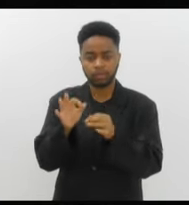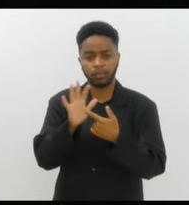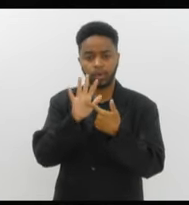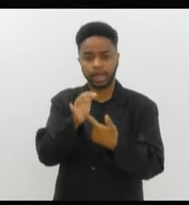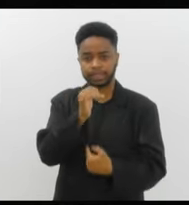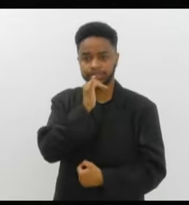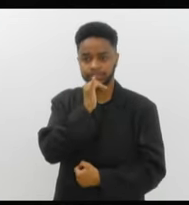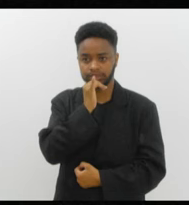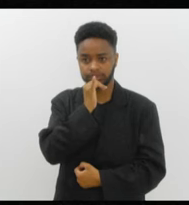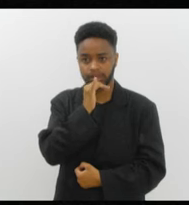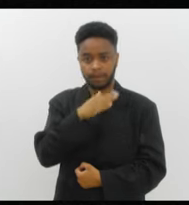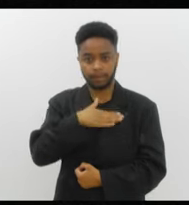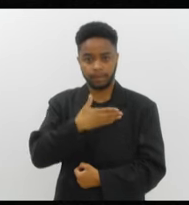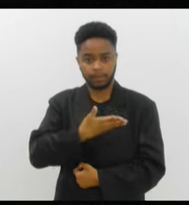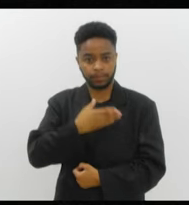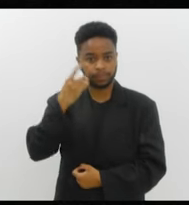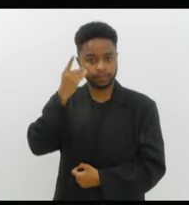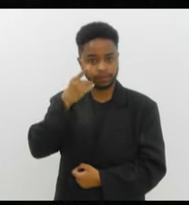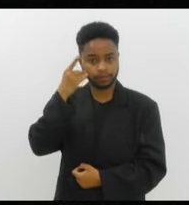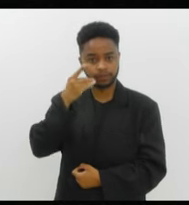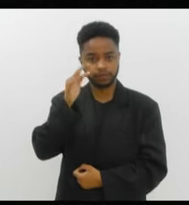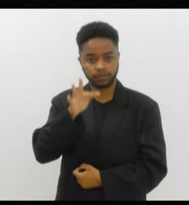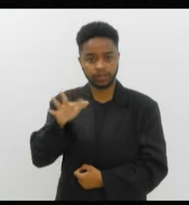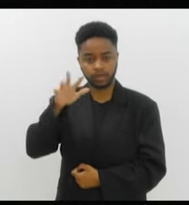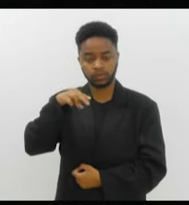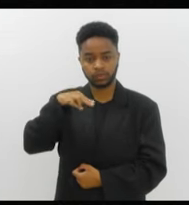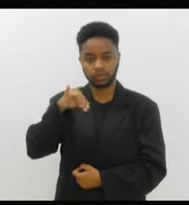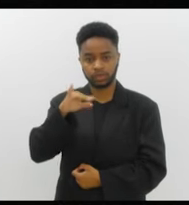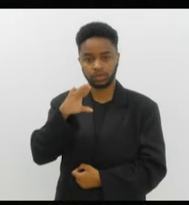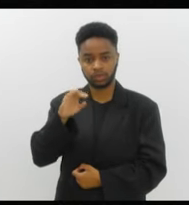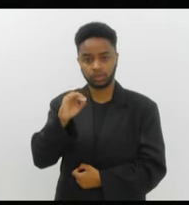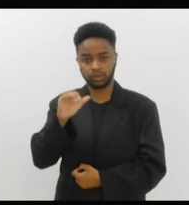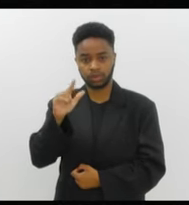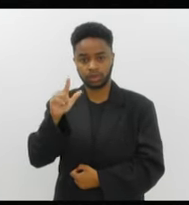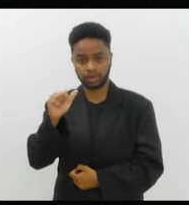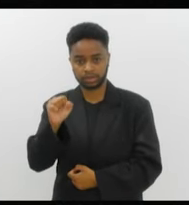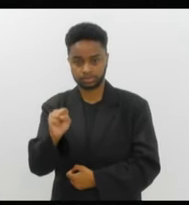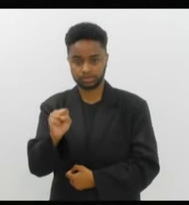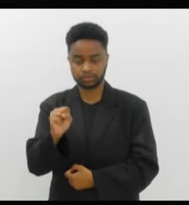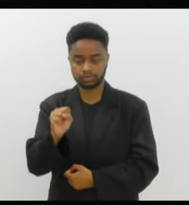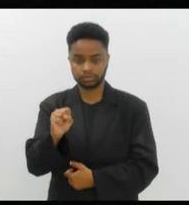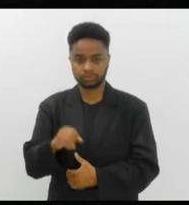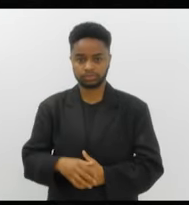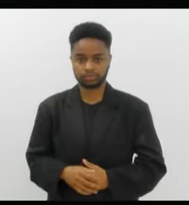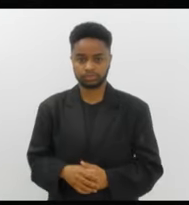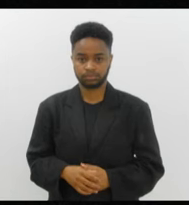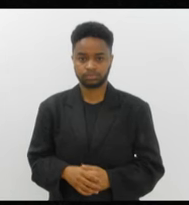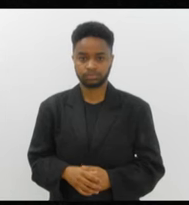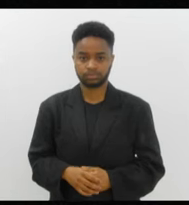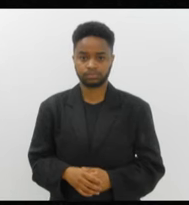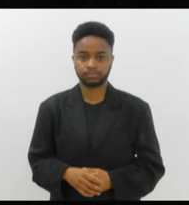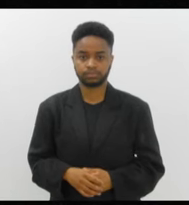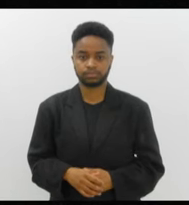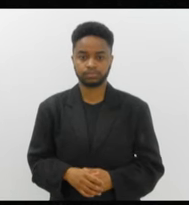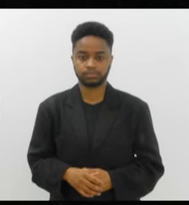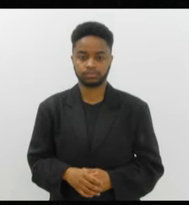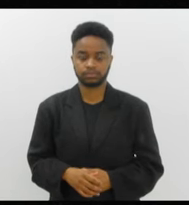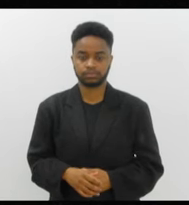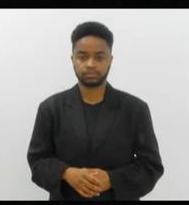pelo meu amigo deputado federal Nicolas Ferreira, de uma forma